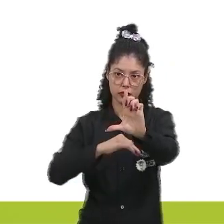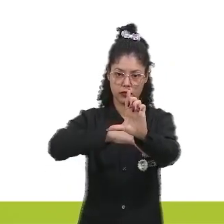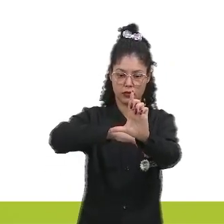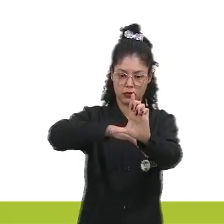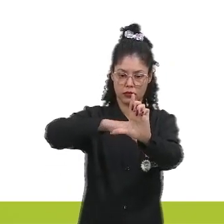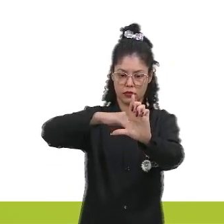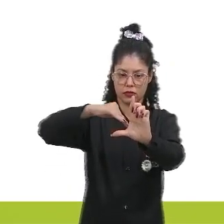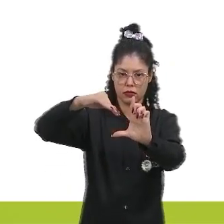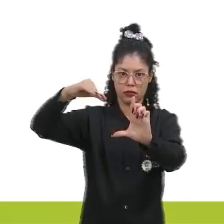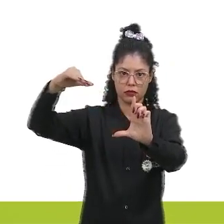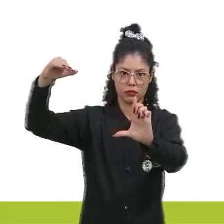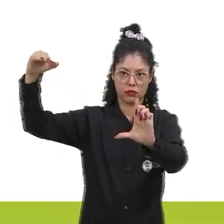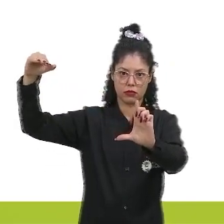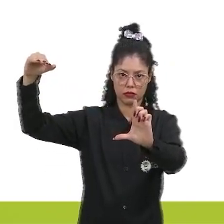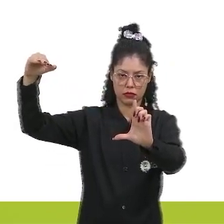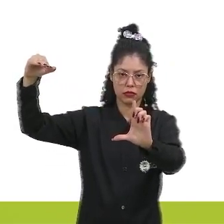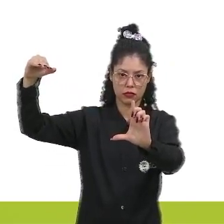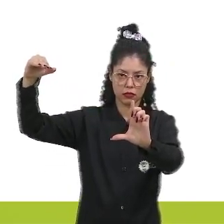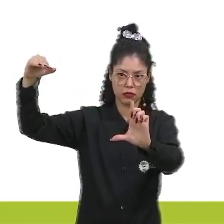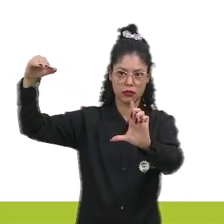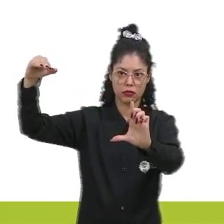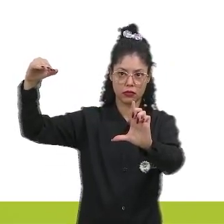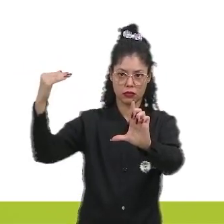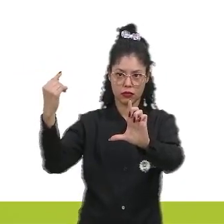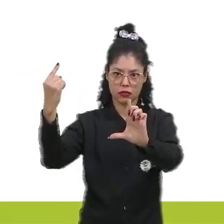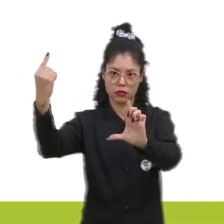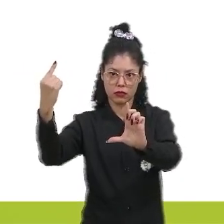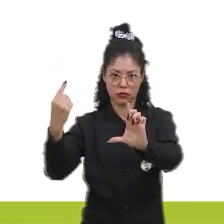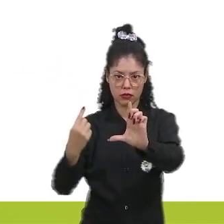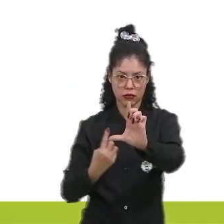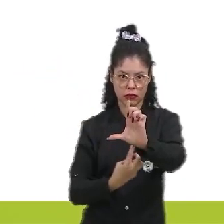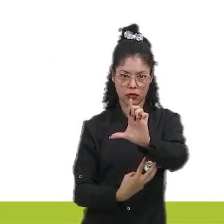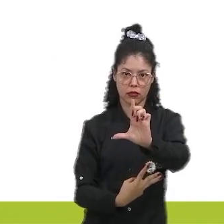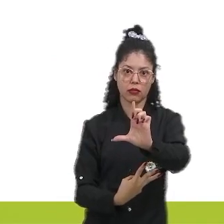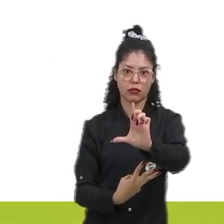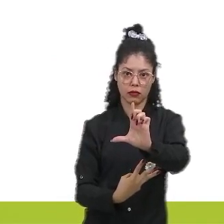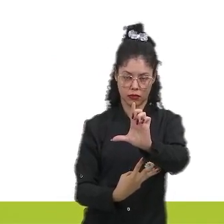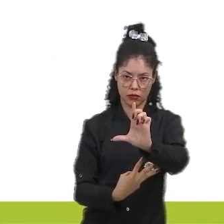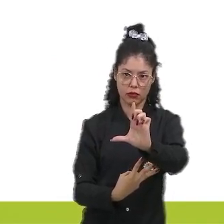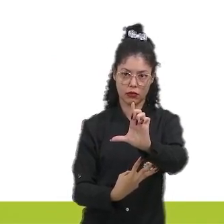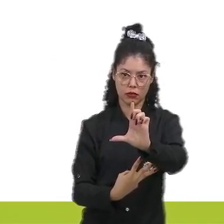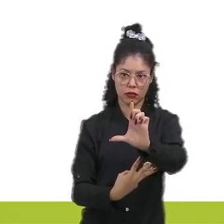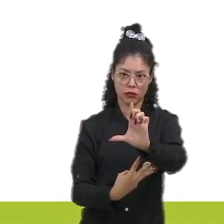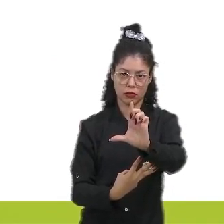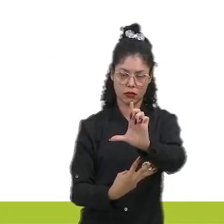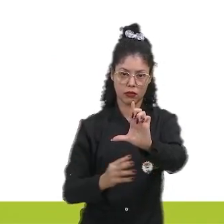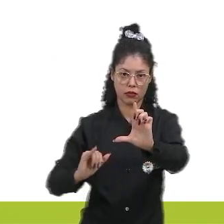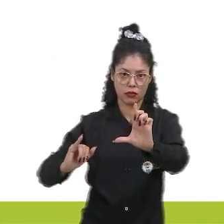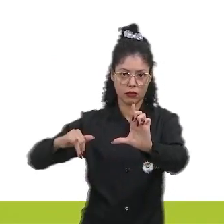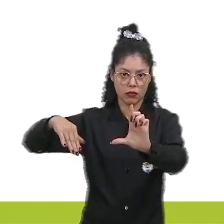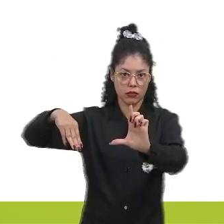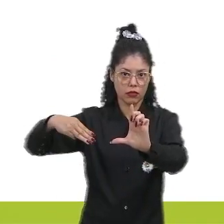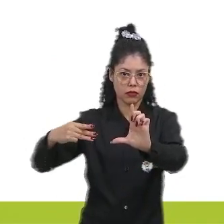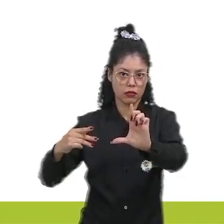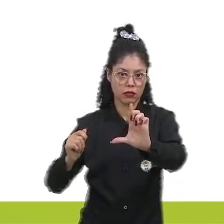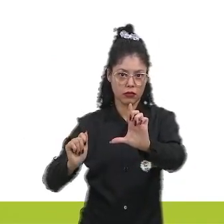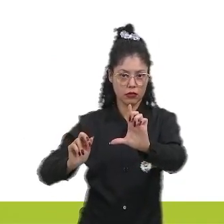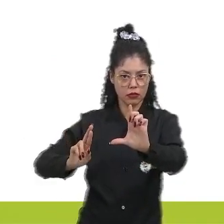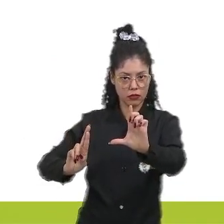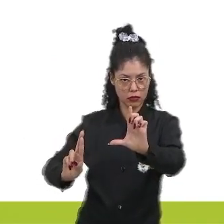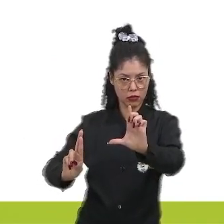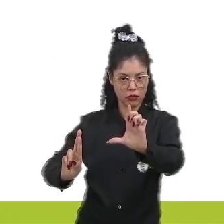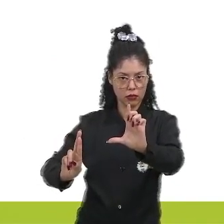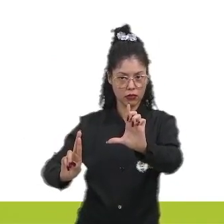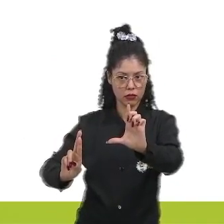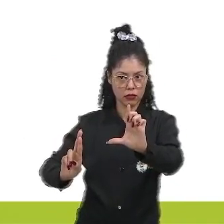função cujo valor corta o primeiro e o terceiro quadrante, que são chamados de quadrantes ímpares, tá bom?